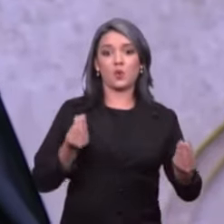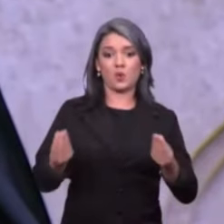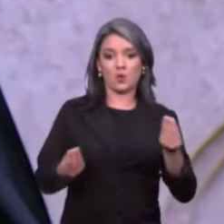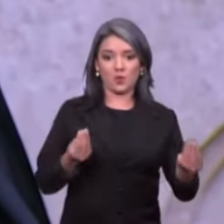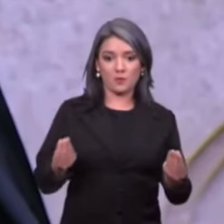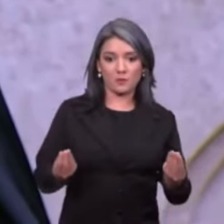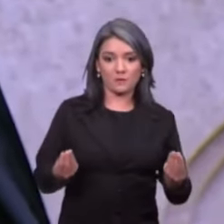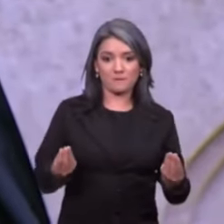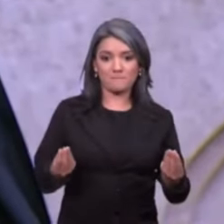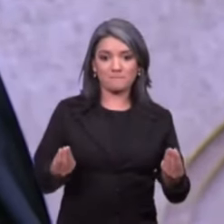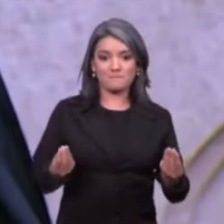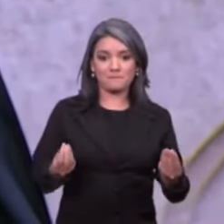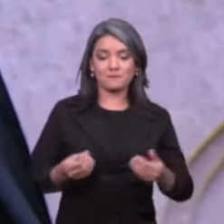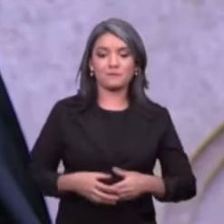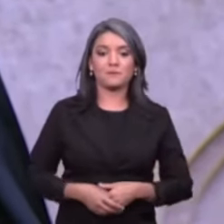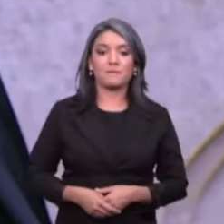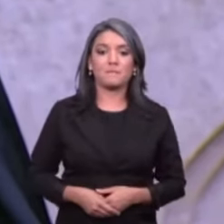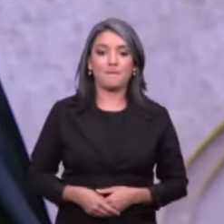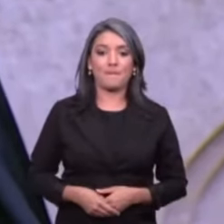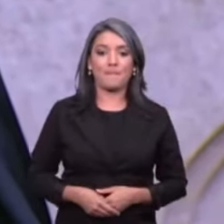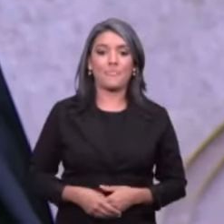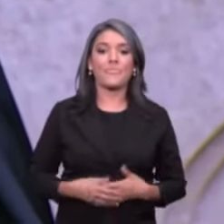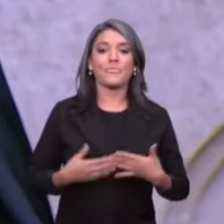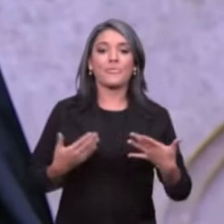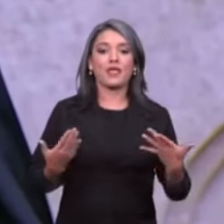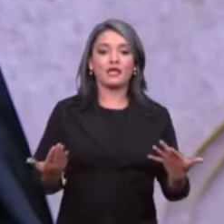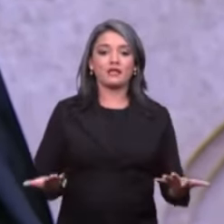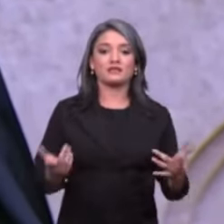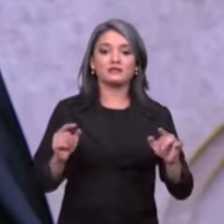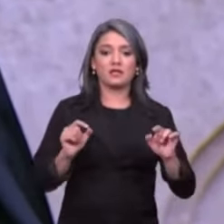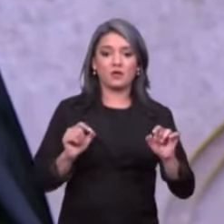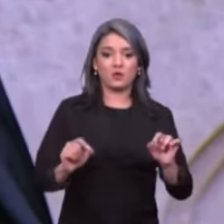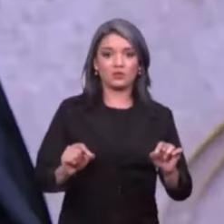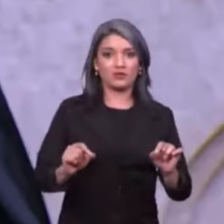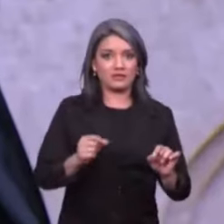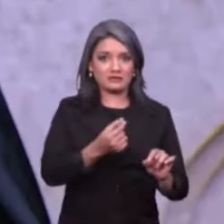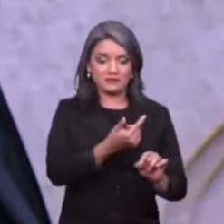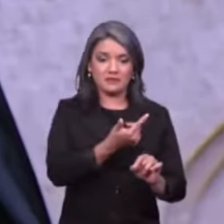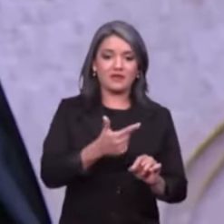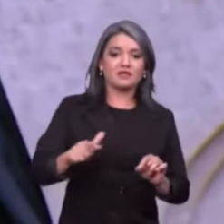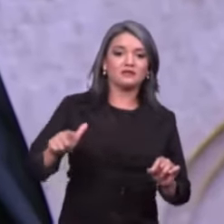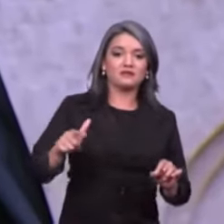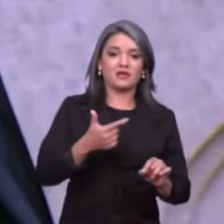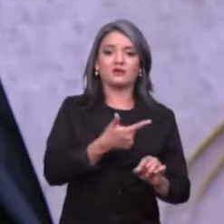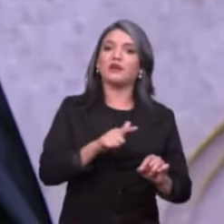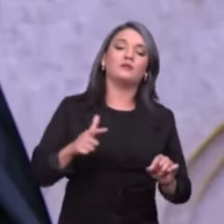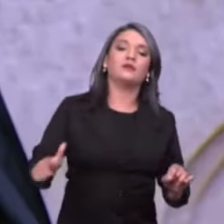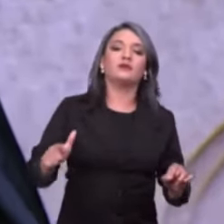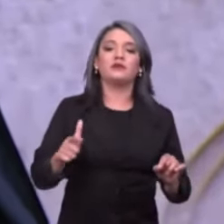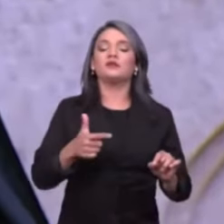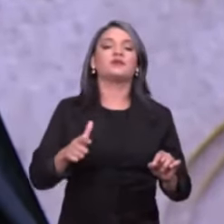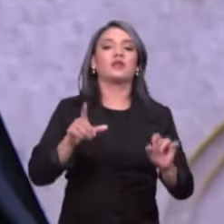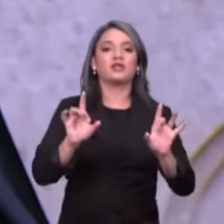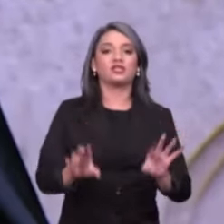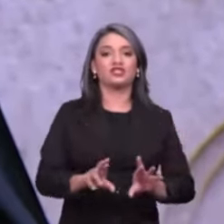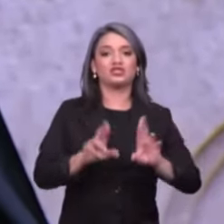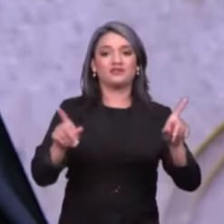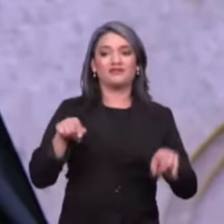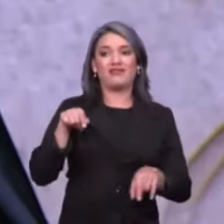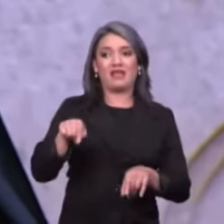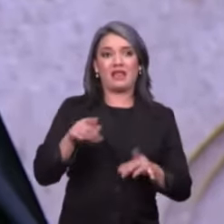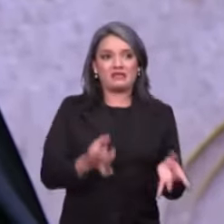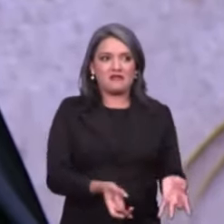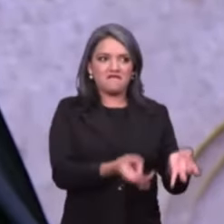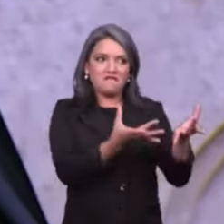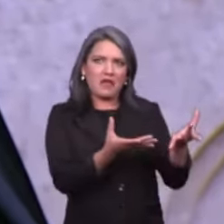Esse filme, o filme da subsistência, da não distinção clara do que é tráfico e do que é consumo, nós